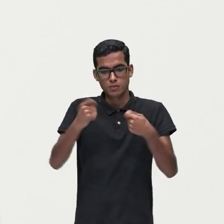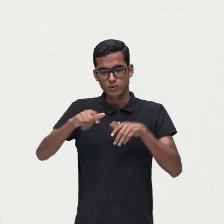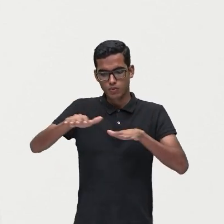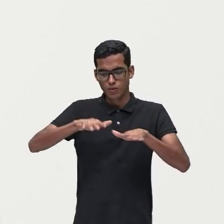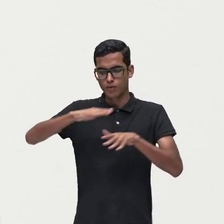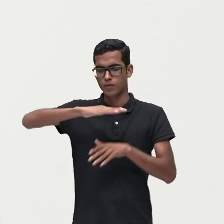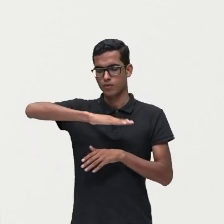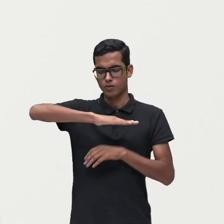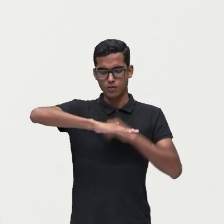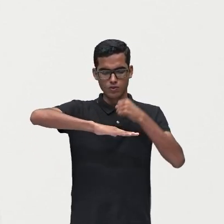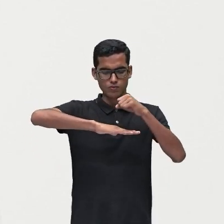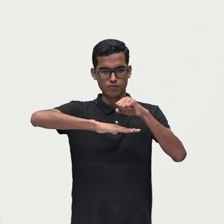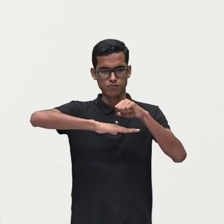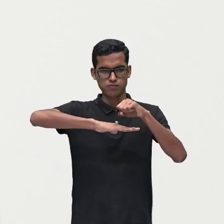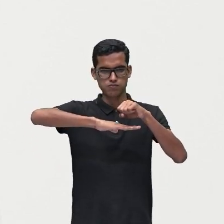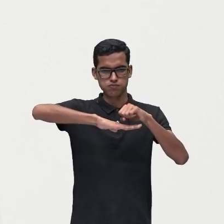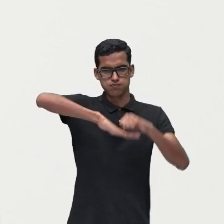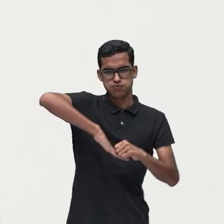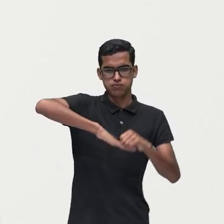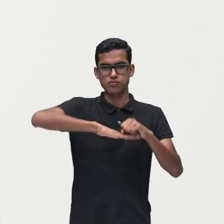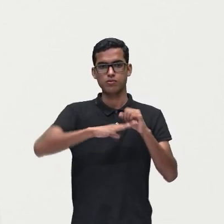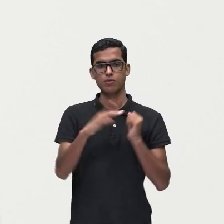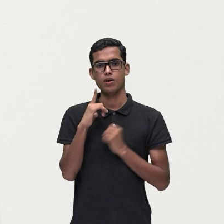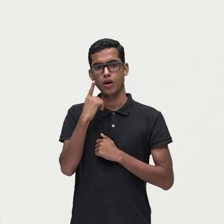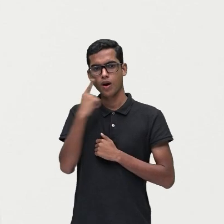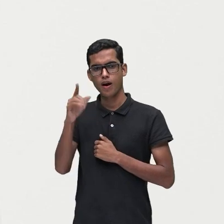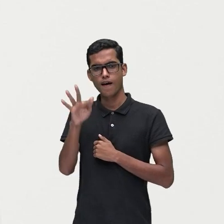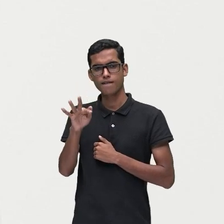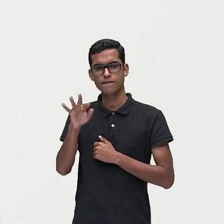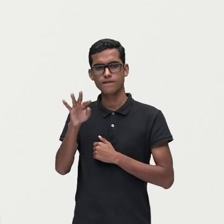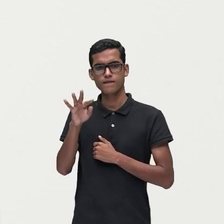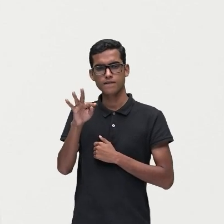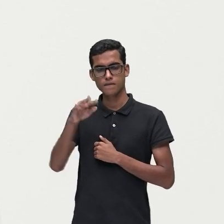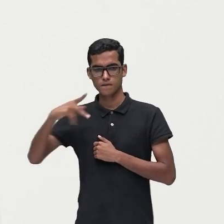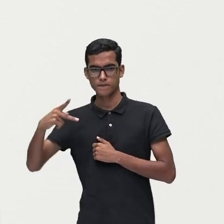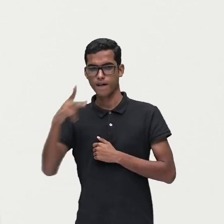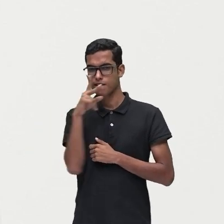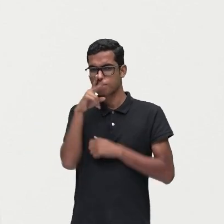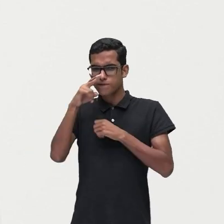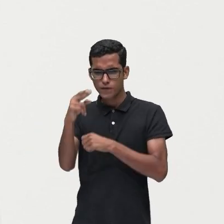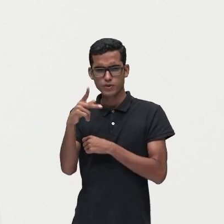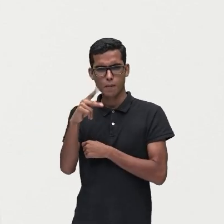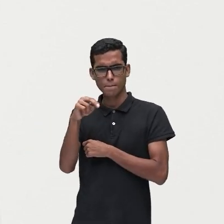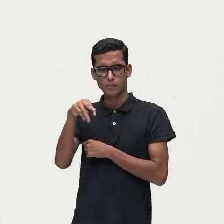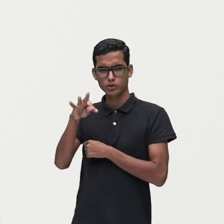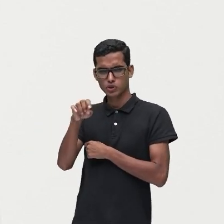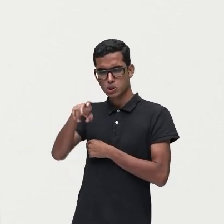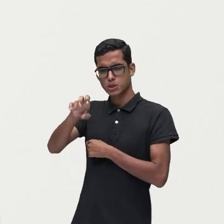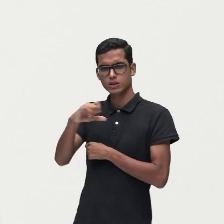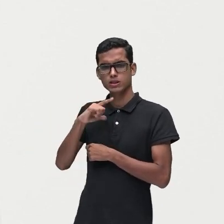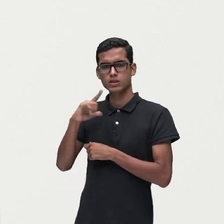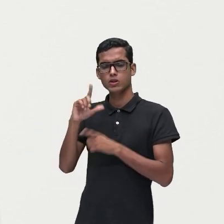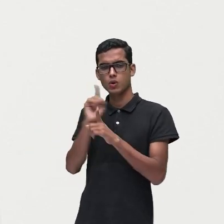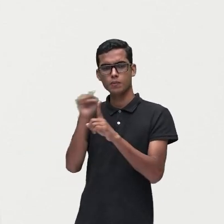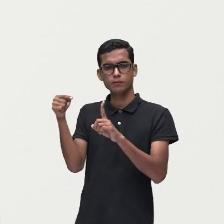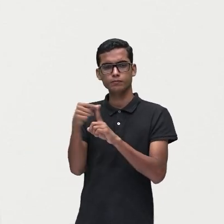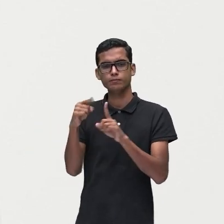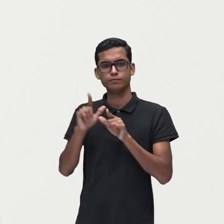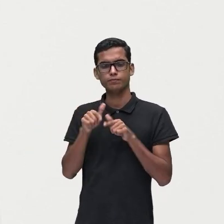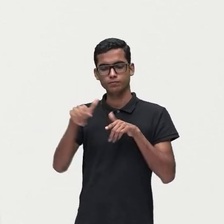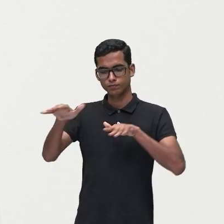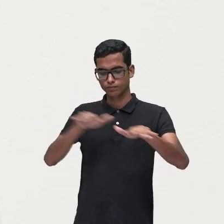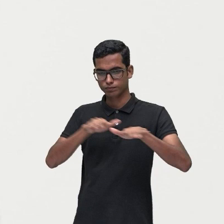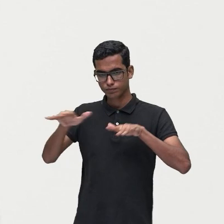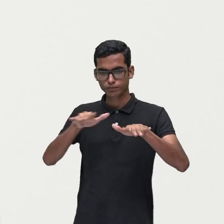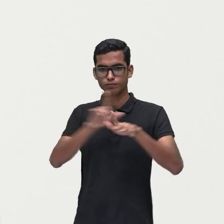E FP significa força potente, exercida com o objetivo de mover o